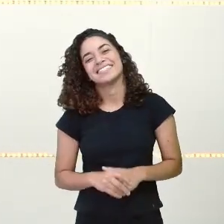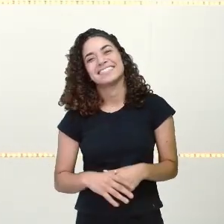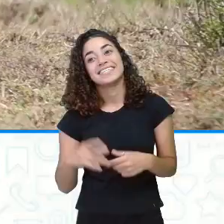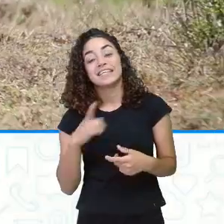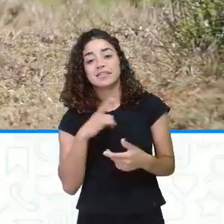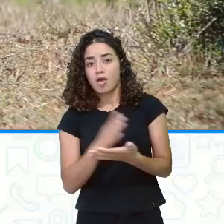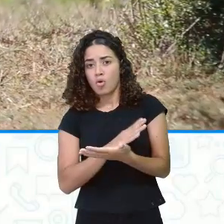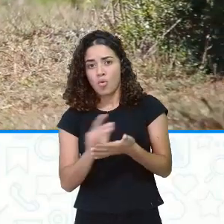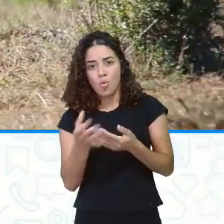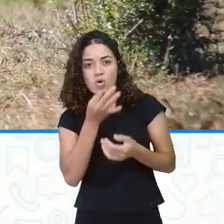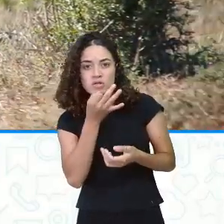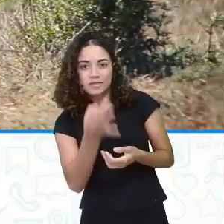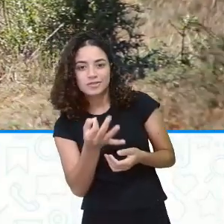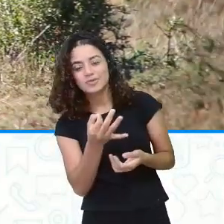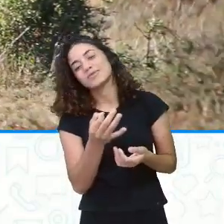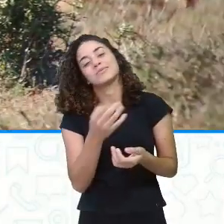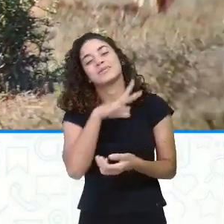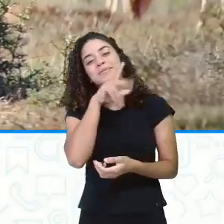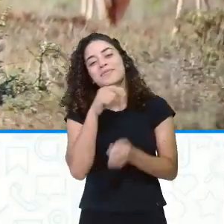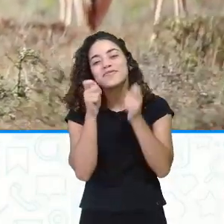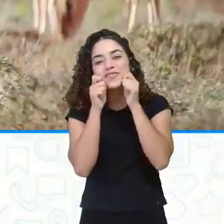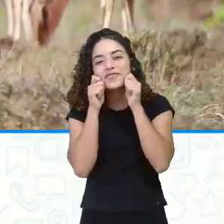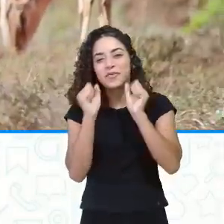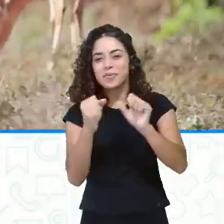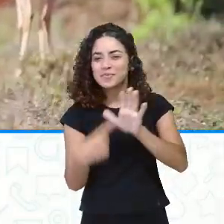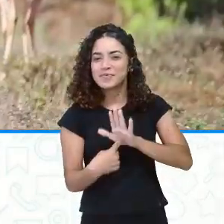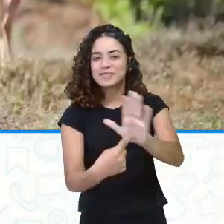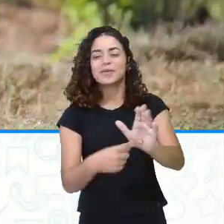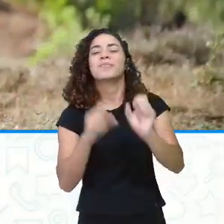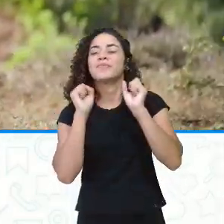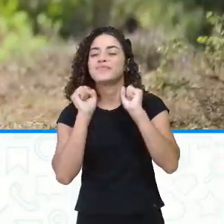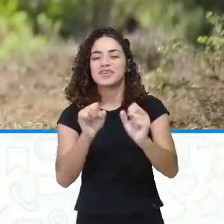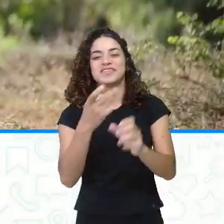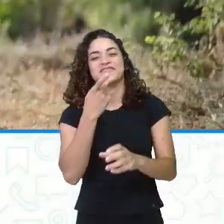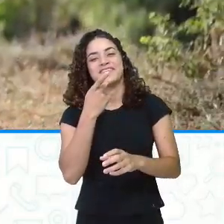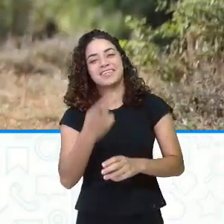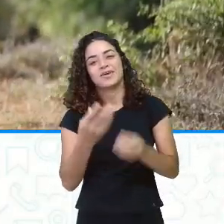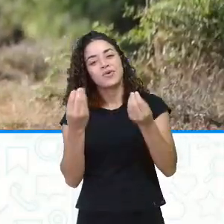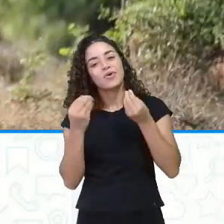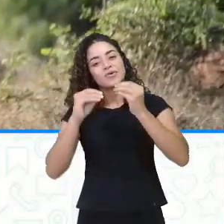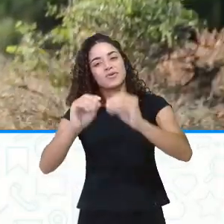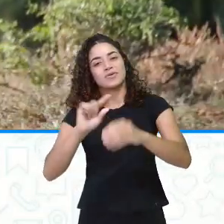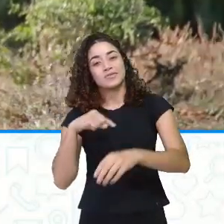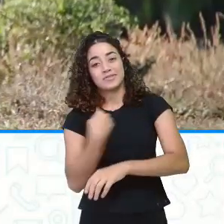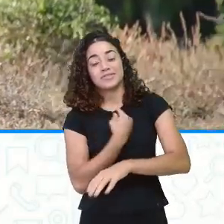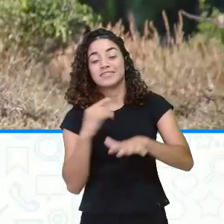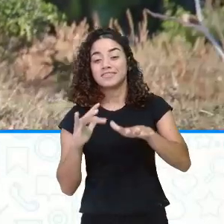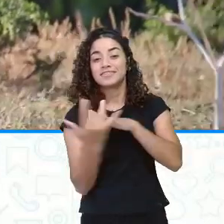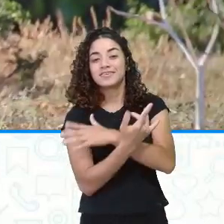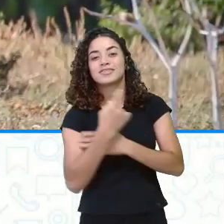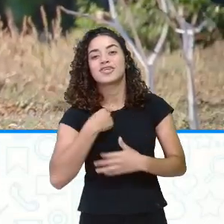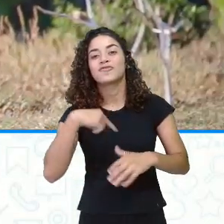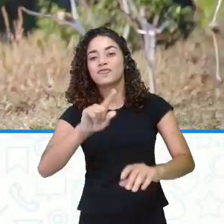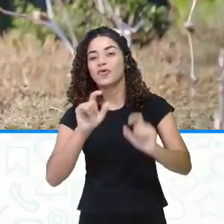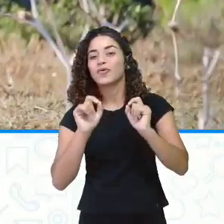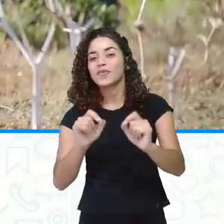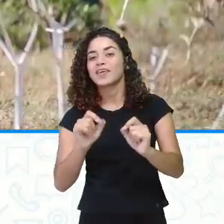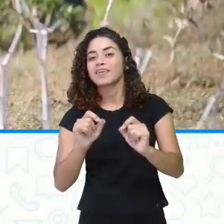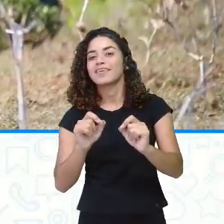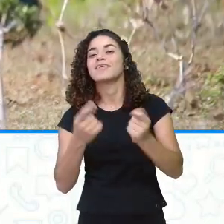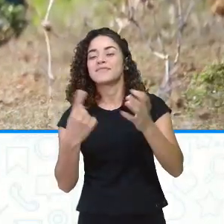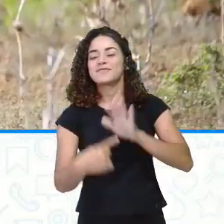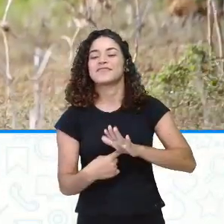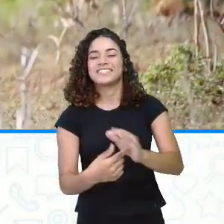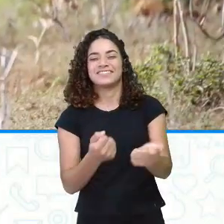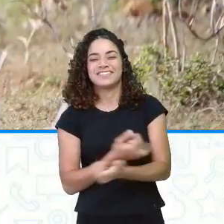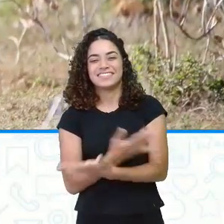algum animal fofinho para apresentar aqui? Você pode falar, coloca lá nas nossas redes que eu vou com certeza apresentar,